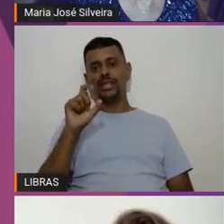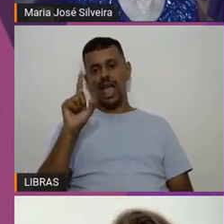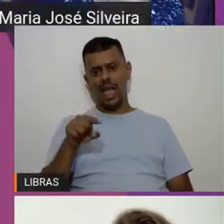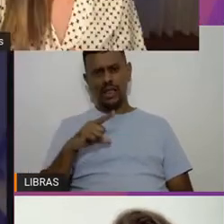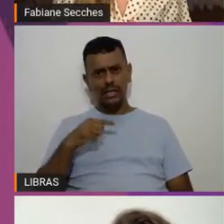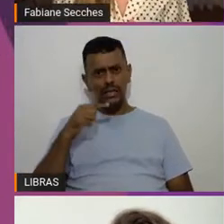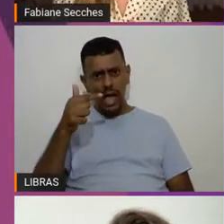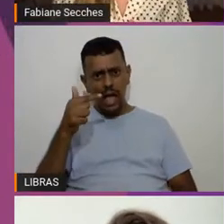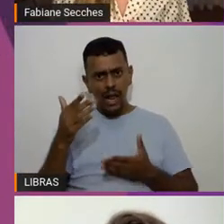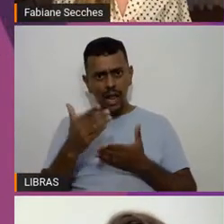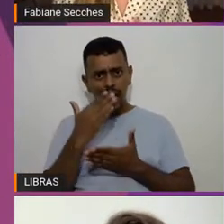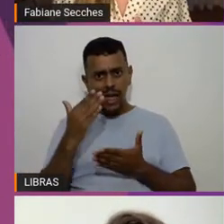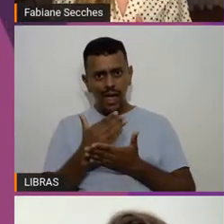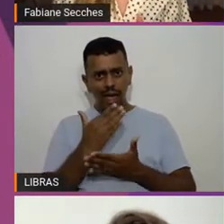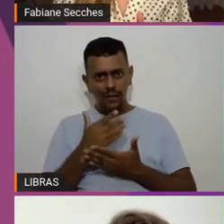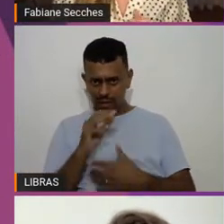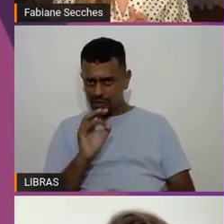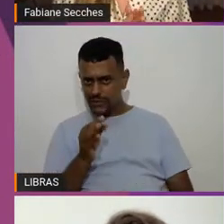Eduarda